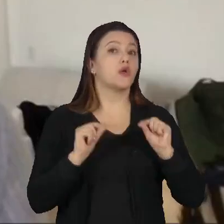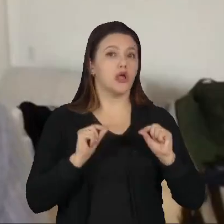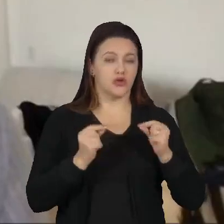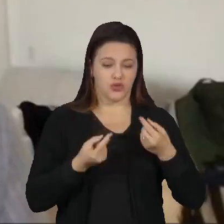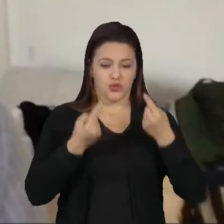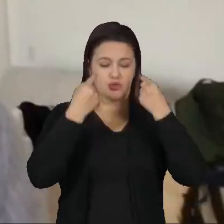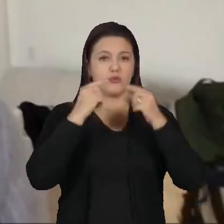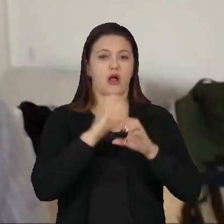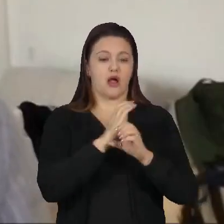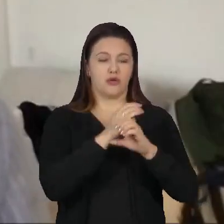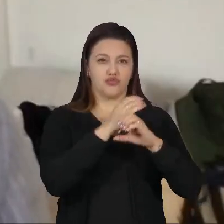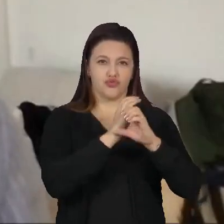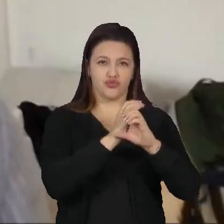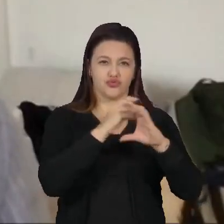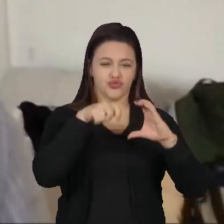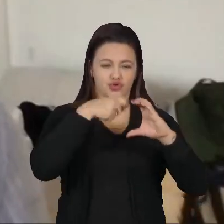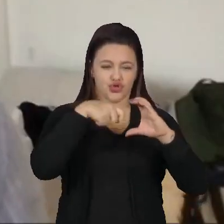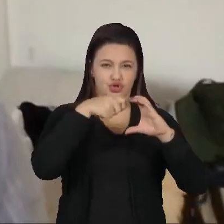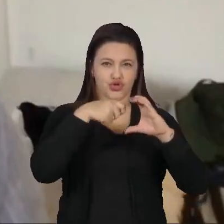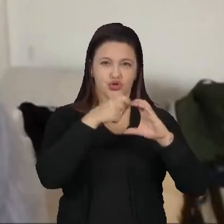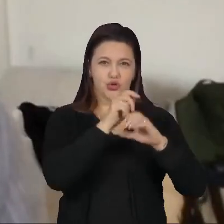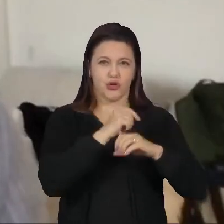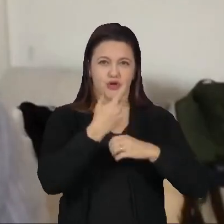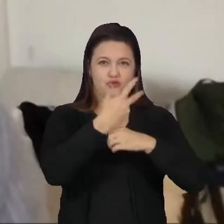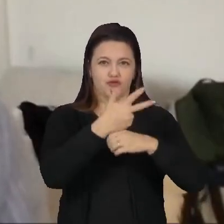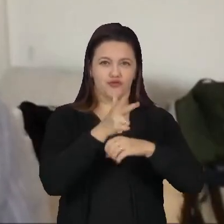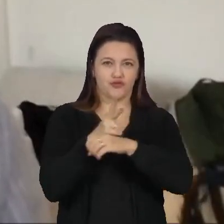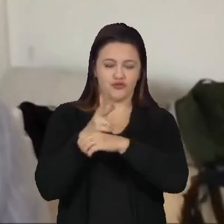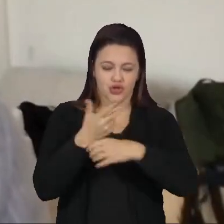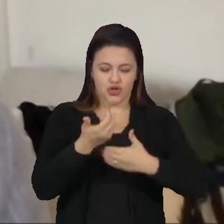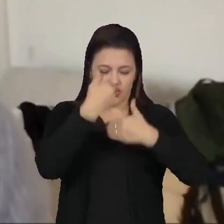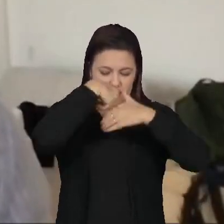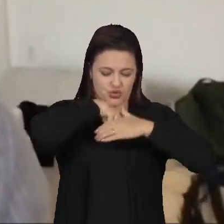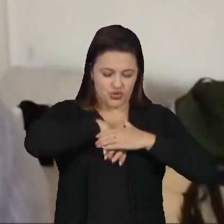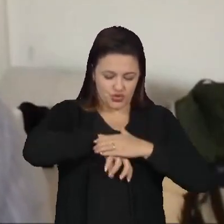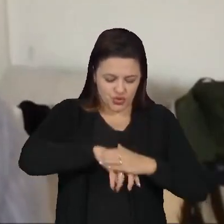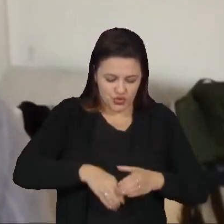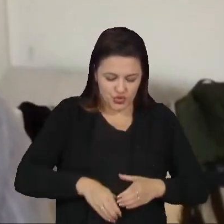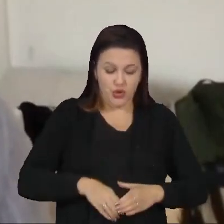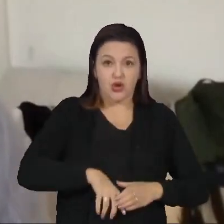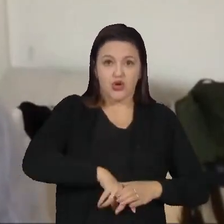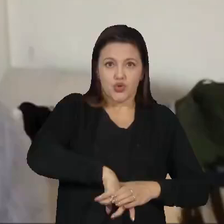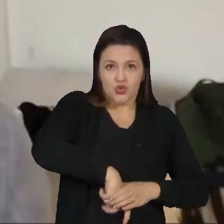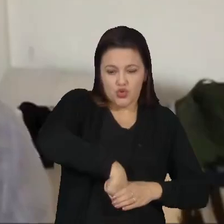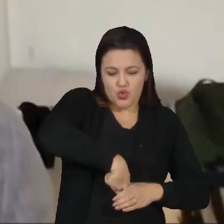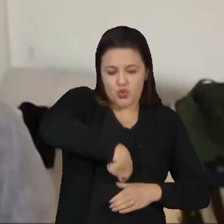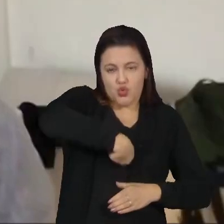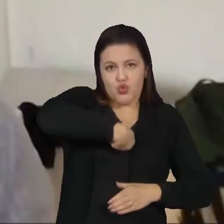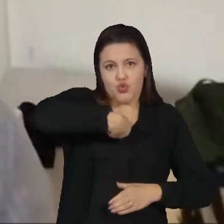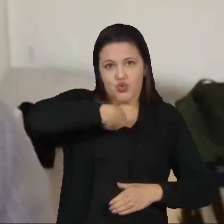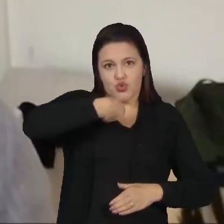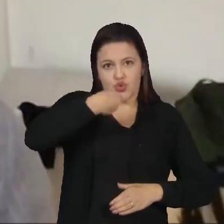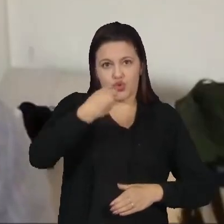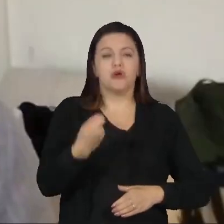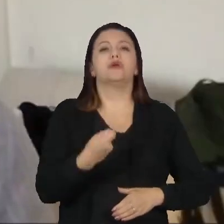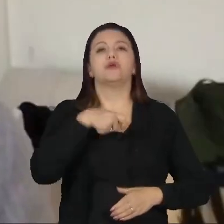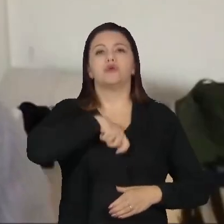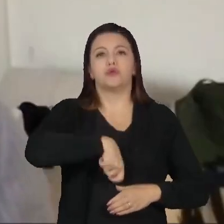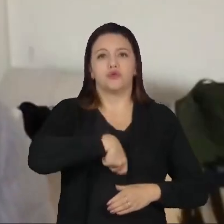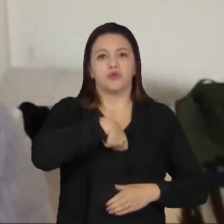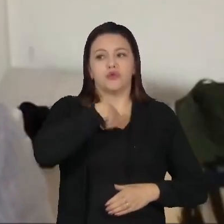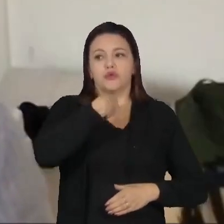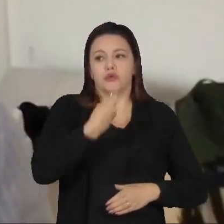paciente, obviamente, anestesiado, e remove endoscopicamente esses tumores e, eventualmente,